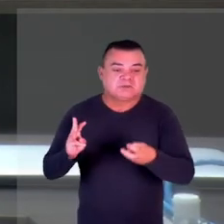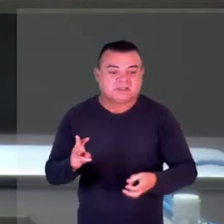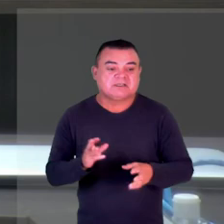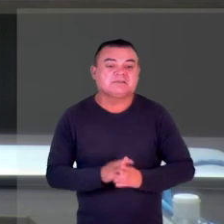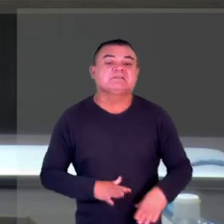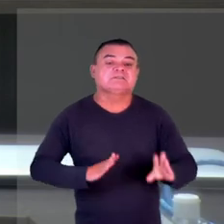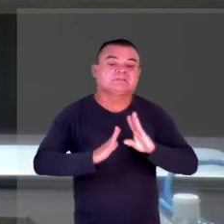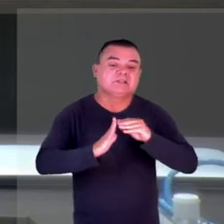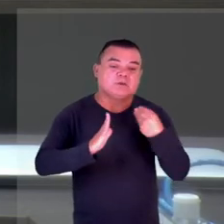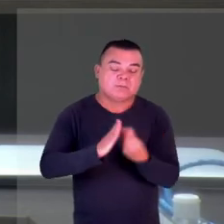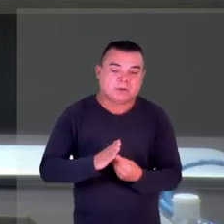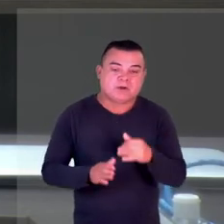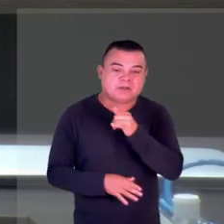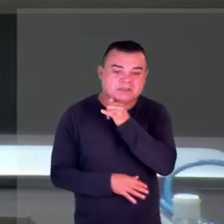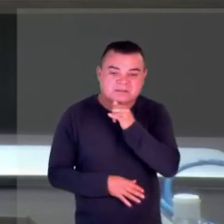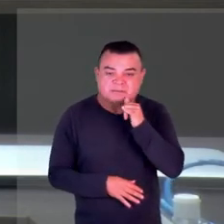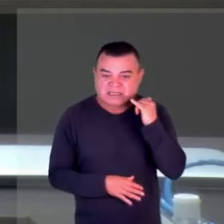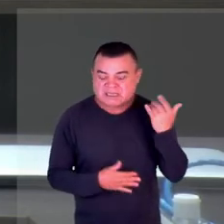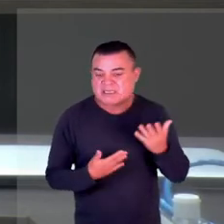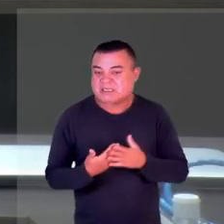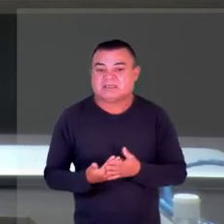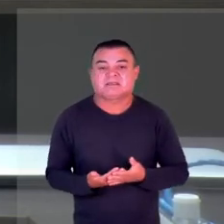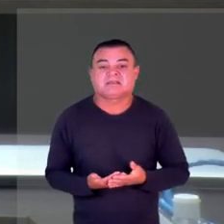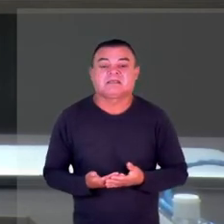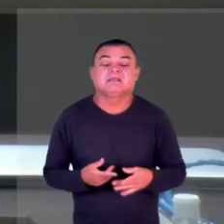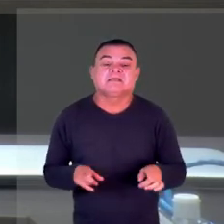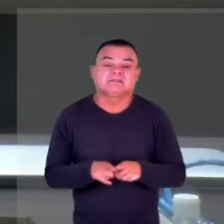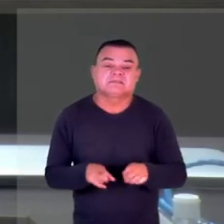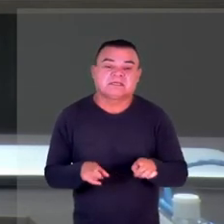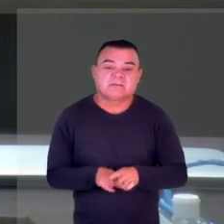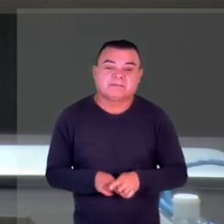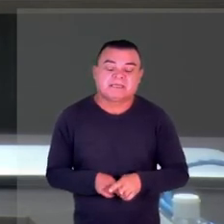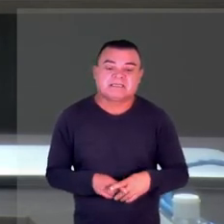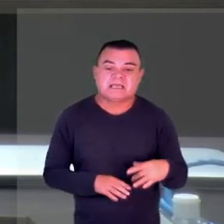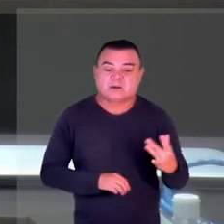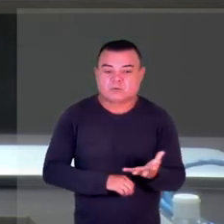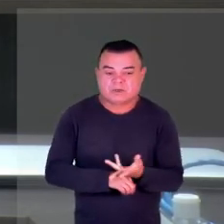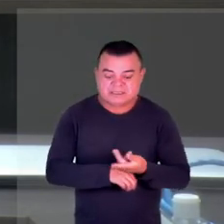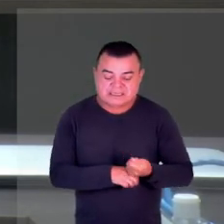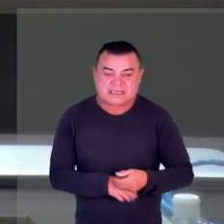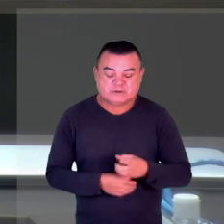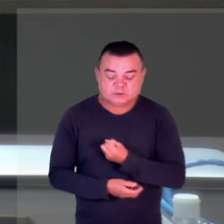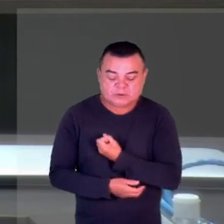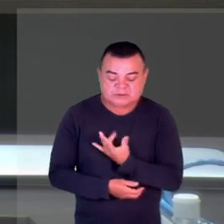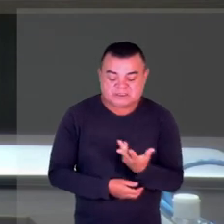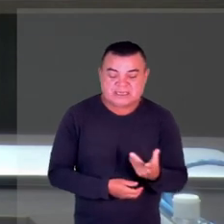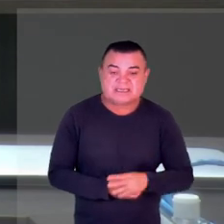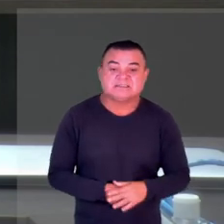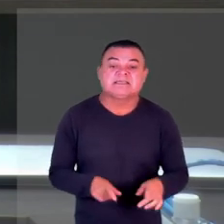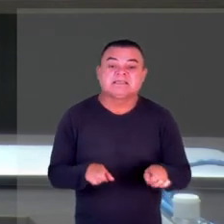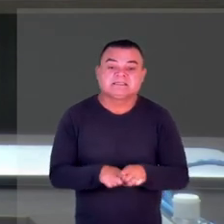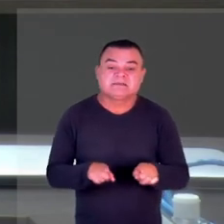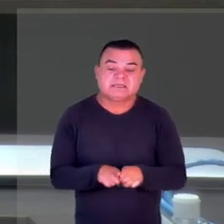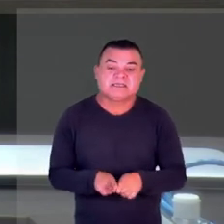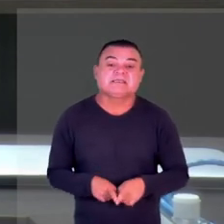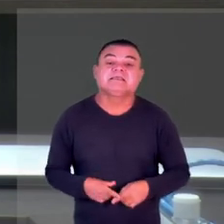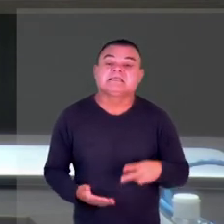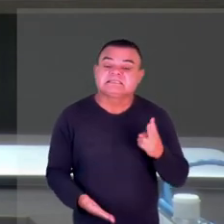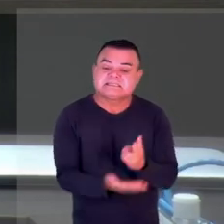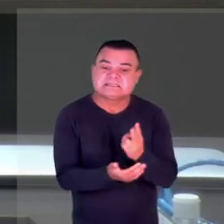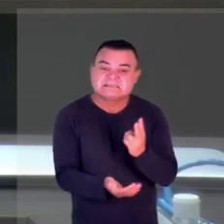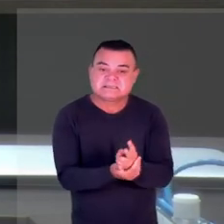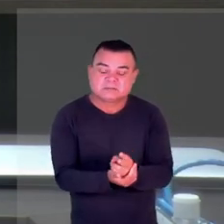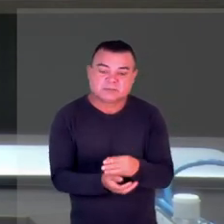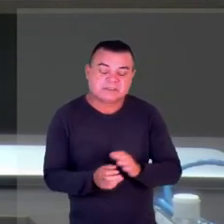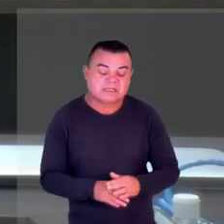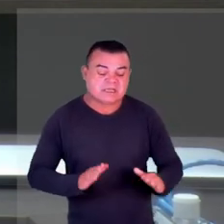e também eh a questão da qualidade quantidade e regularidade da alimentação